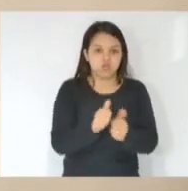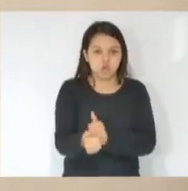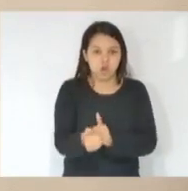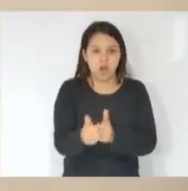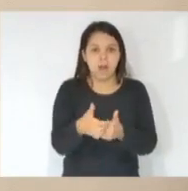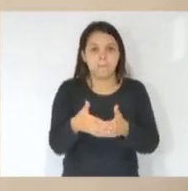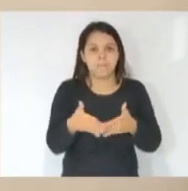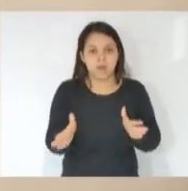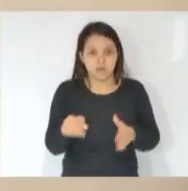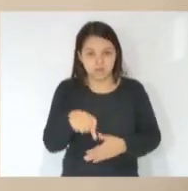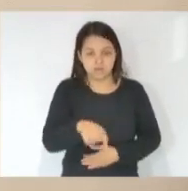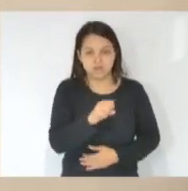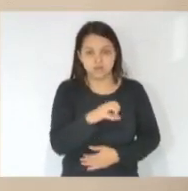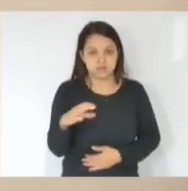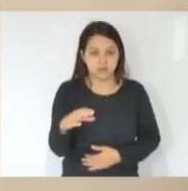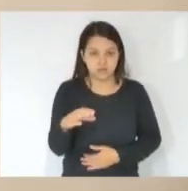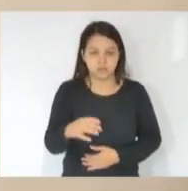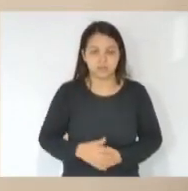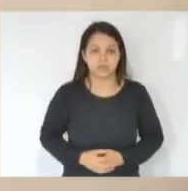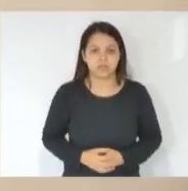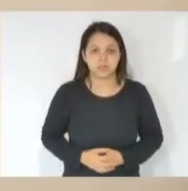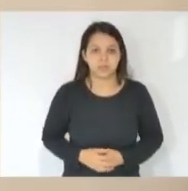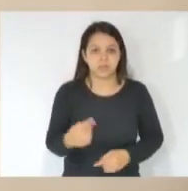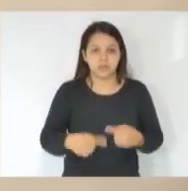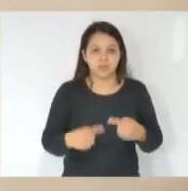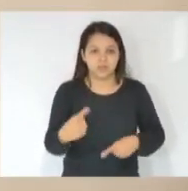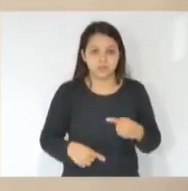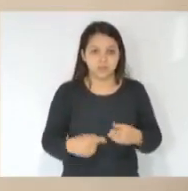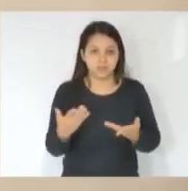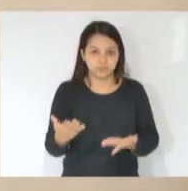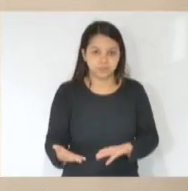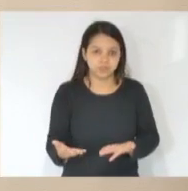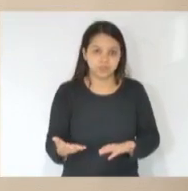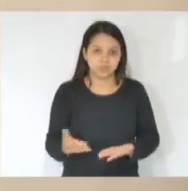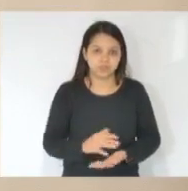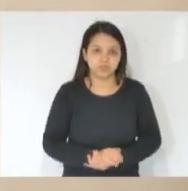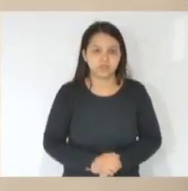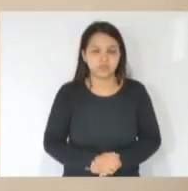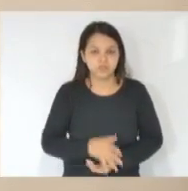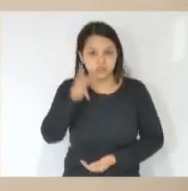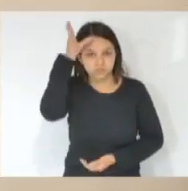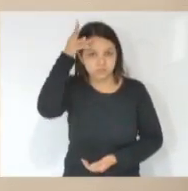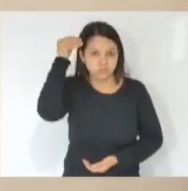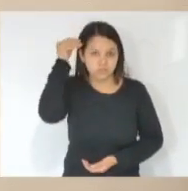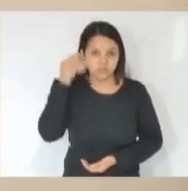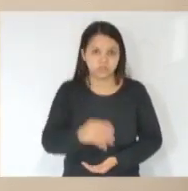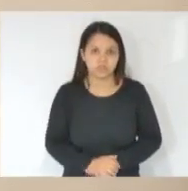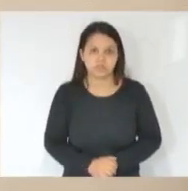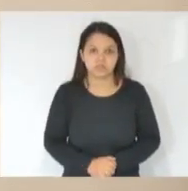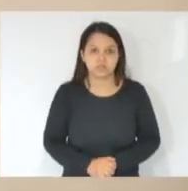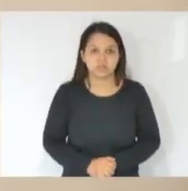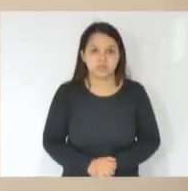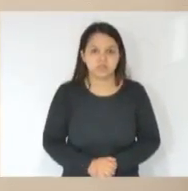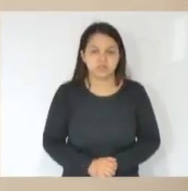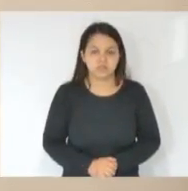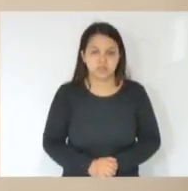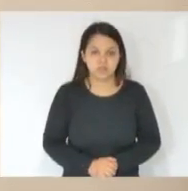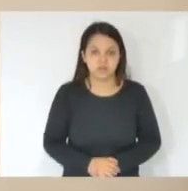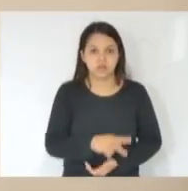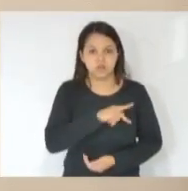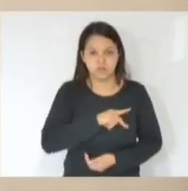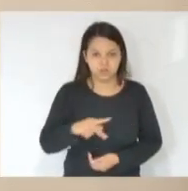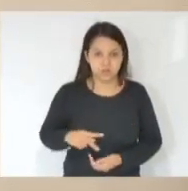Catarina. Em discussão, com a palavra a autora da moção, deputada Luciane Carminati. Presidente, eu quero apenas